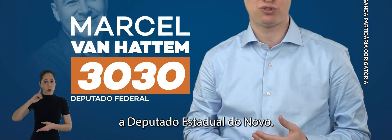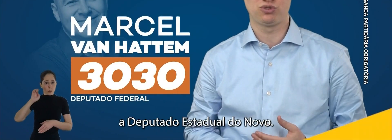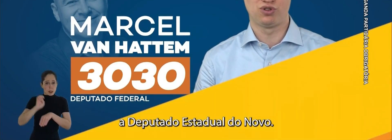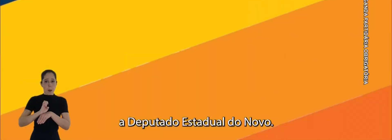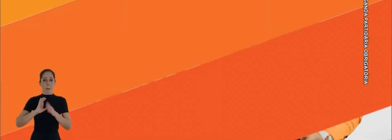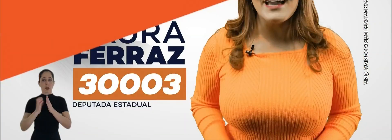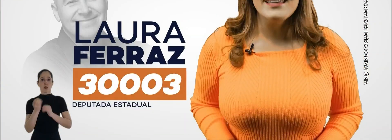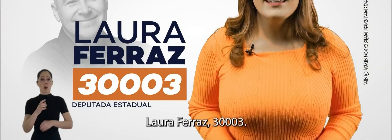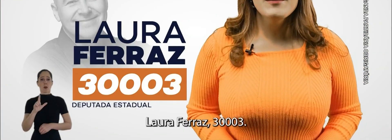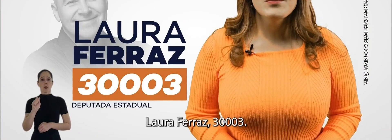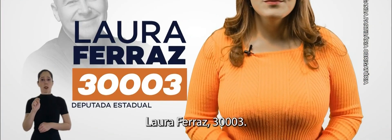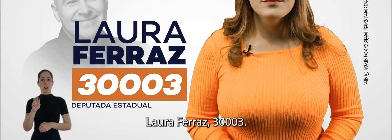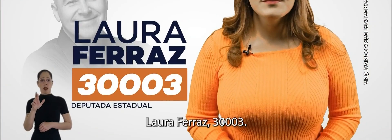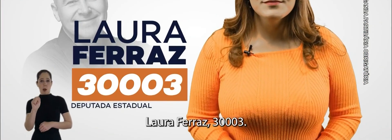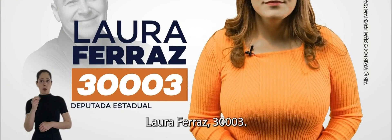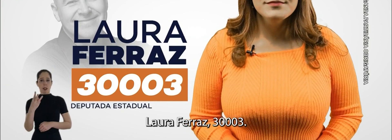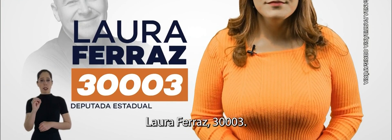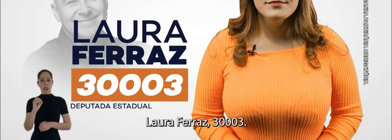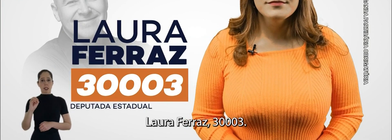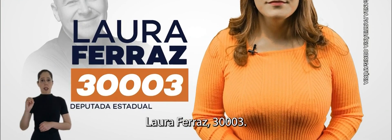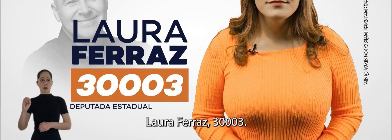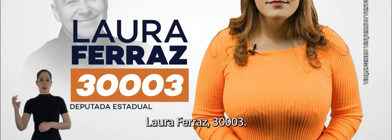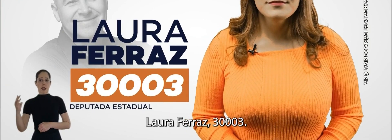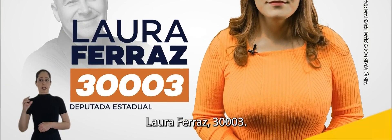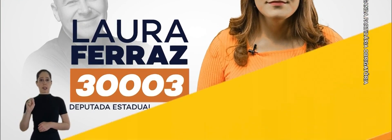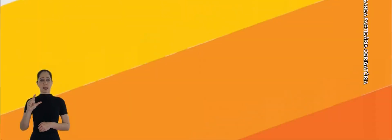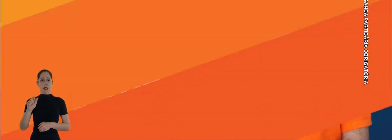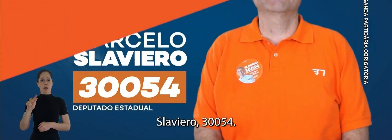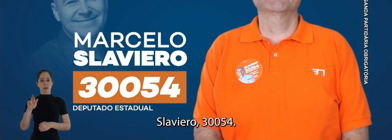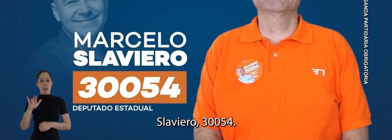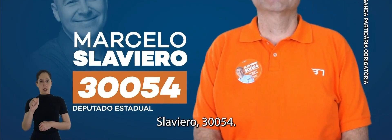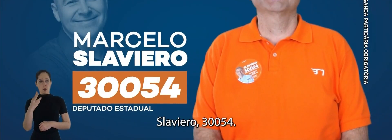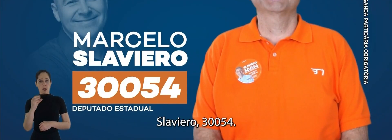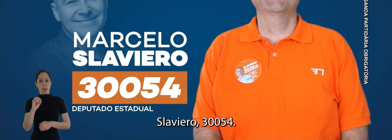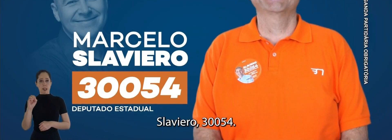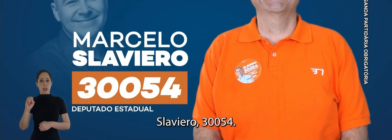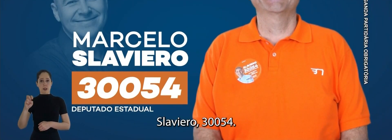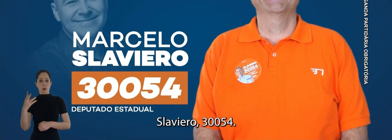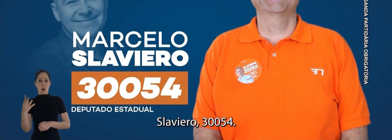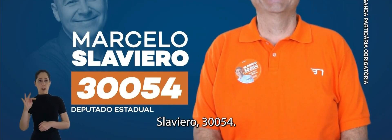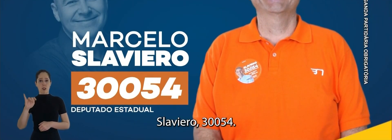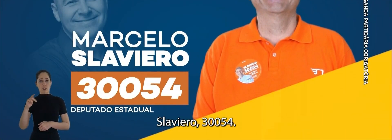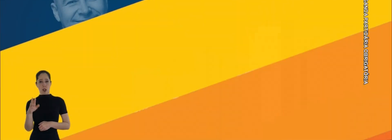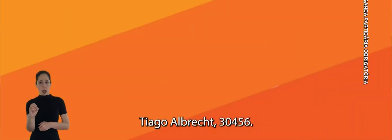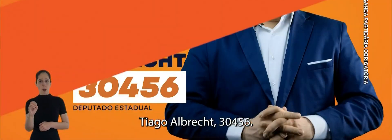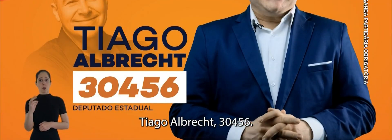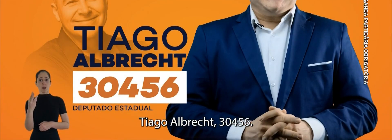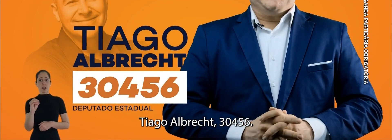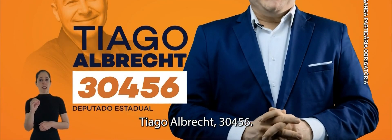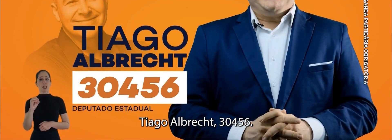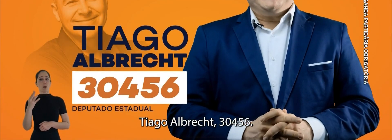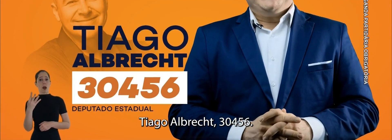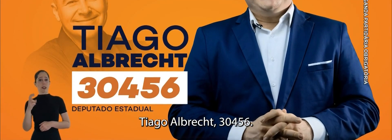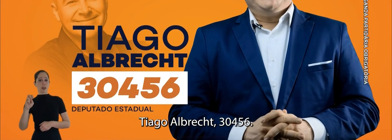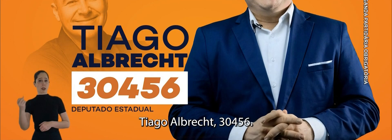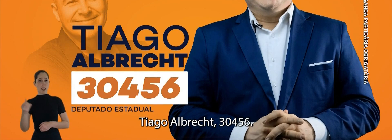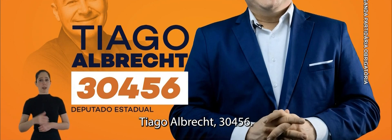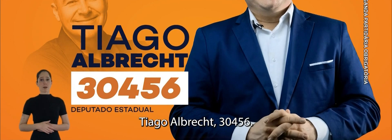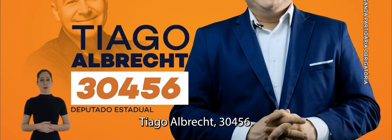deputado estadual do Novo. Laura Ferraz, 30003. Slaviero, 30054. Tiago